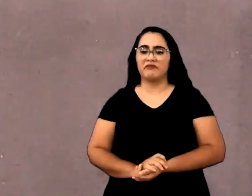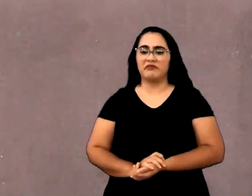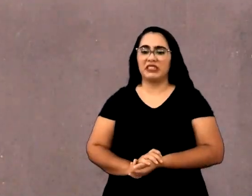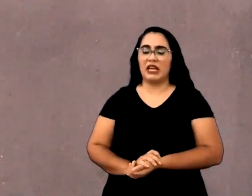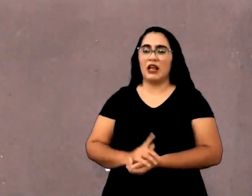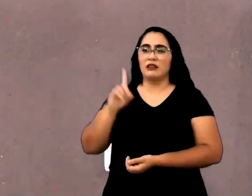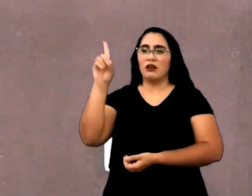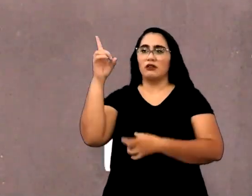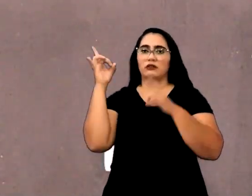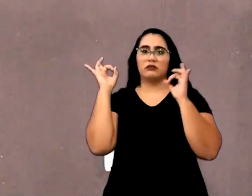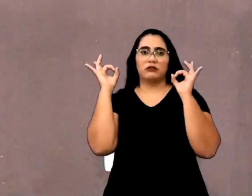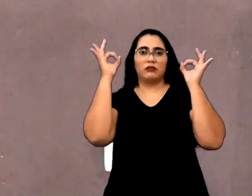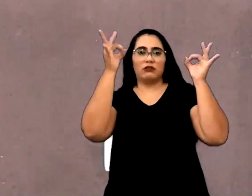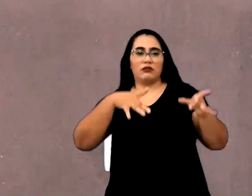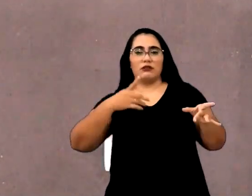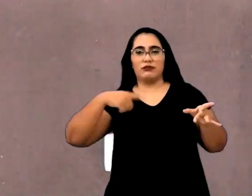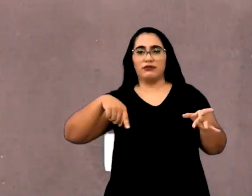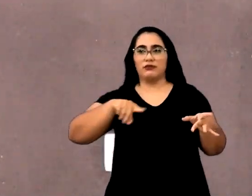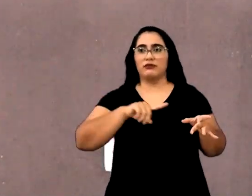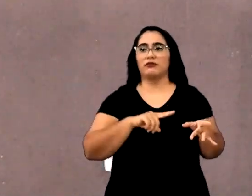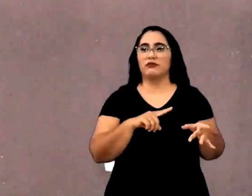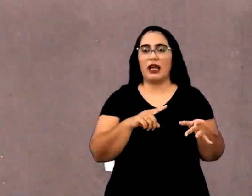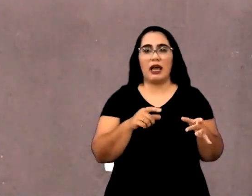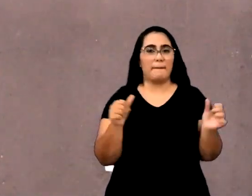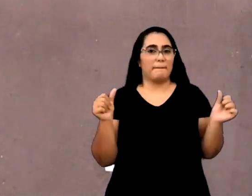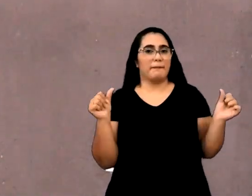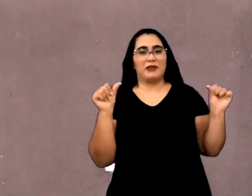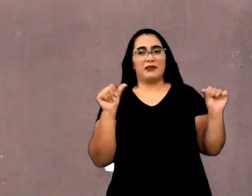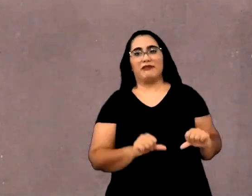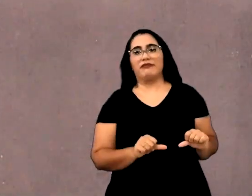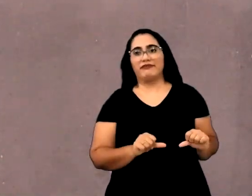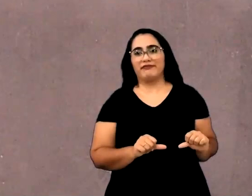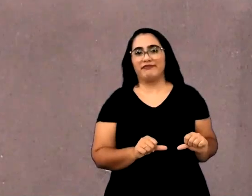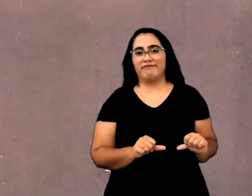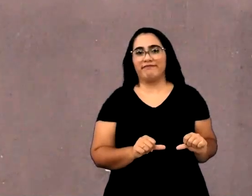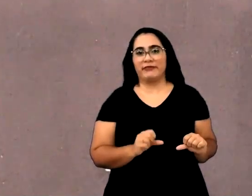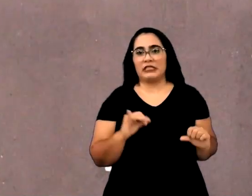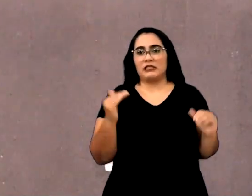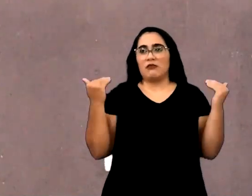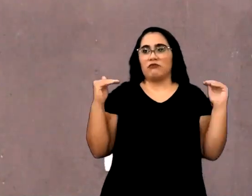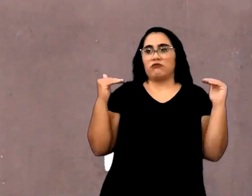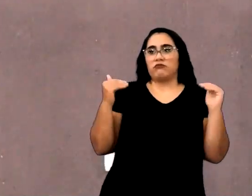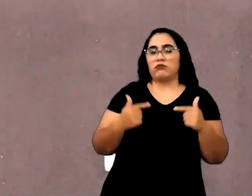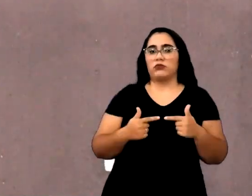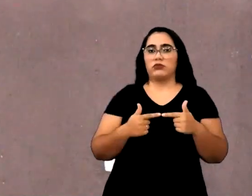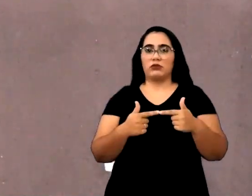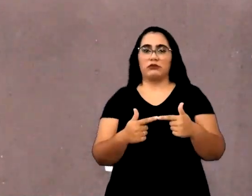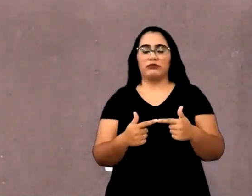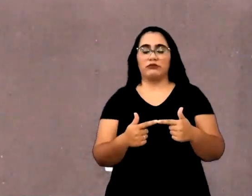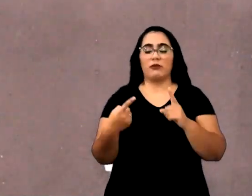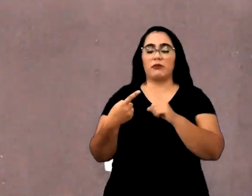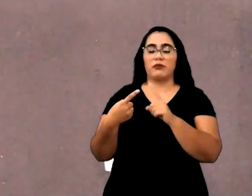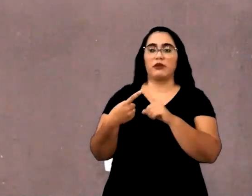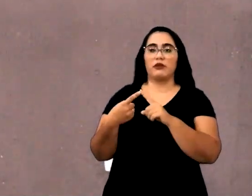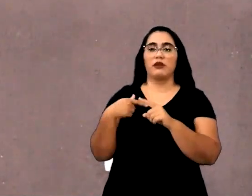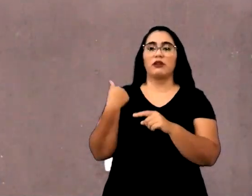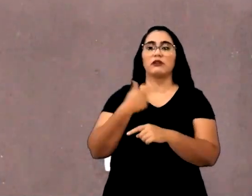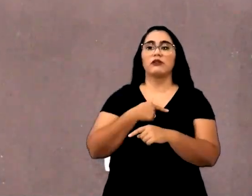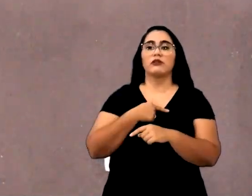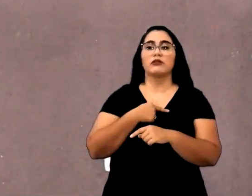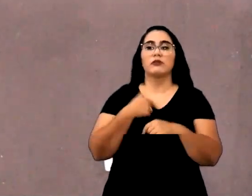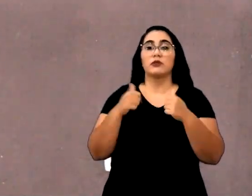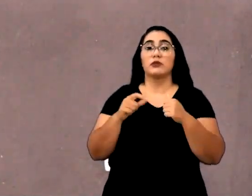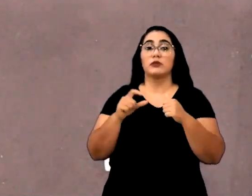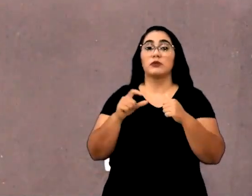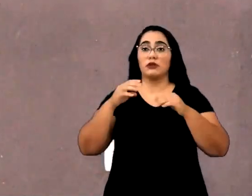Deus. E é a pior coisa da vida, meu irmão. Então, primeiro ponto, o que precisamos